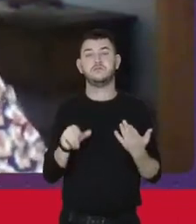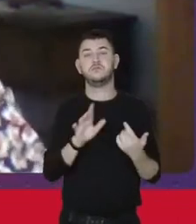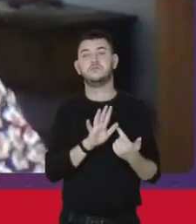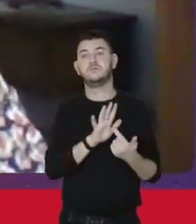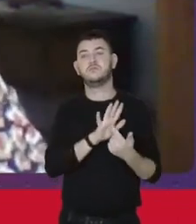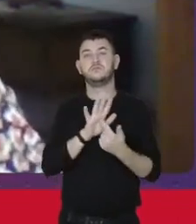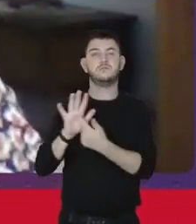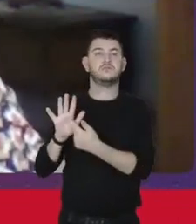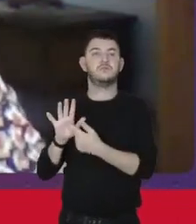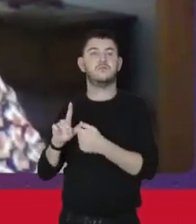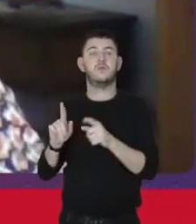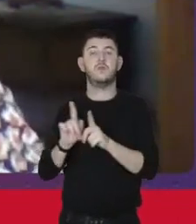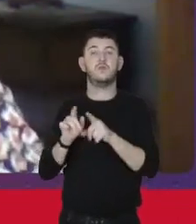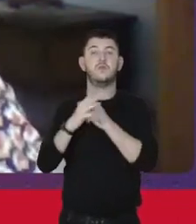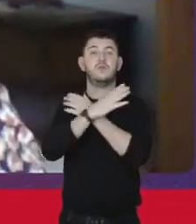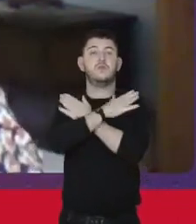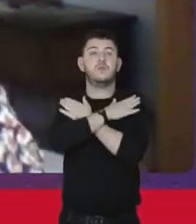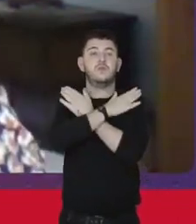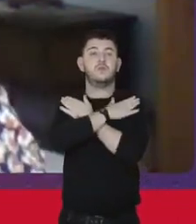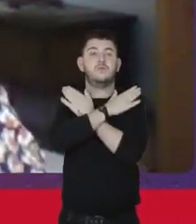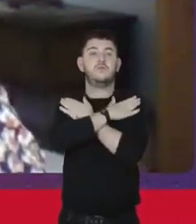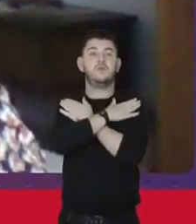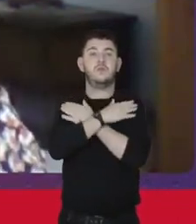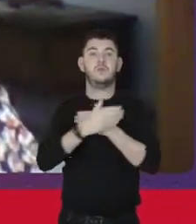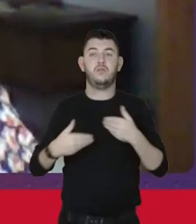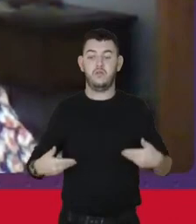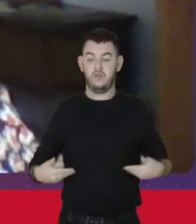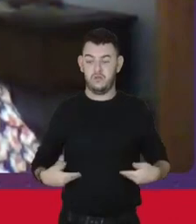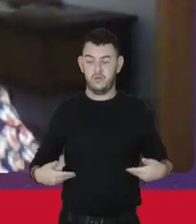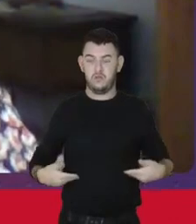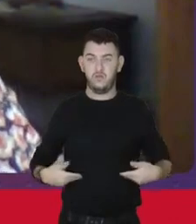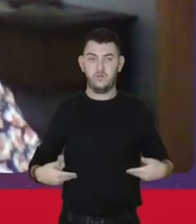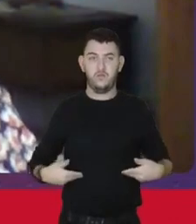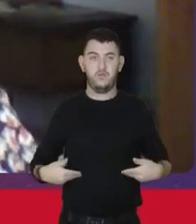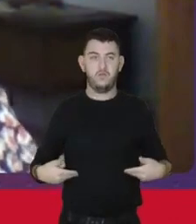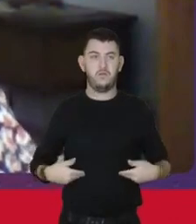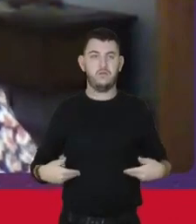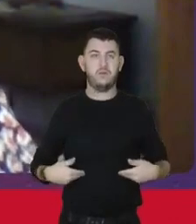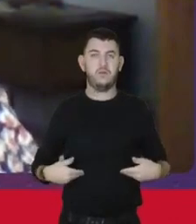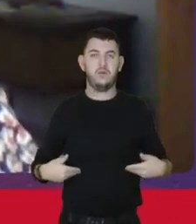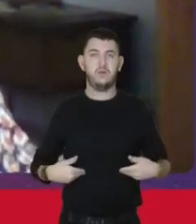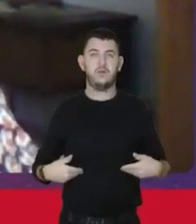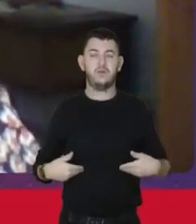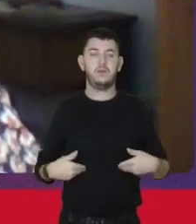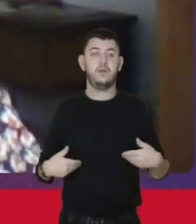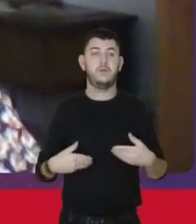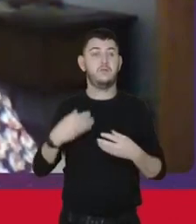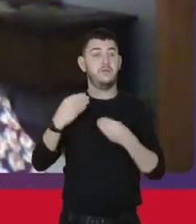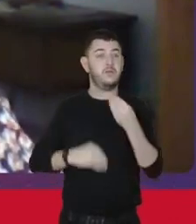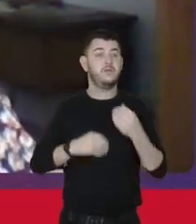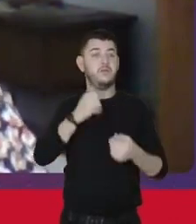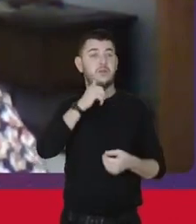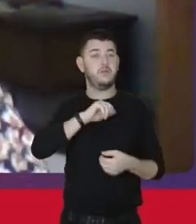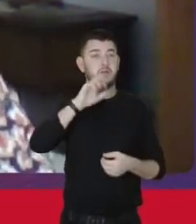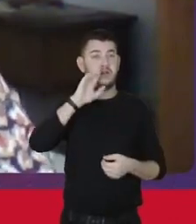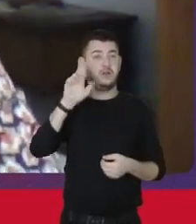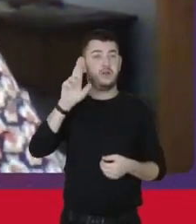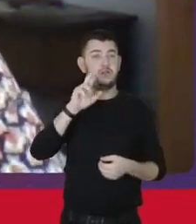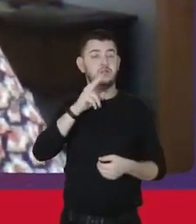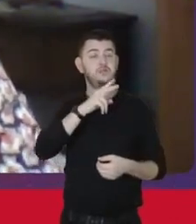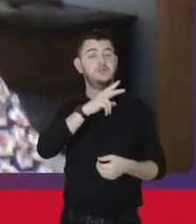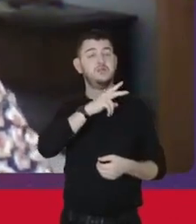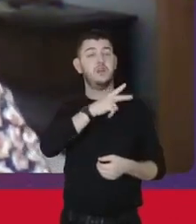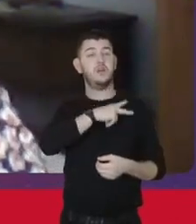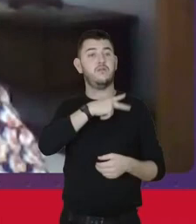repercute no desemprego, na fome, que atinge mais as mulheres chefes de família que